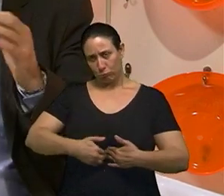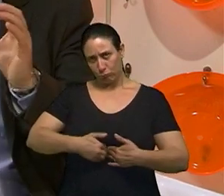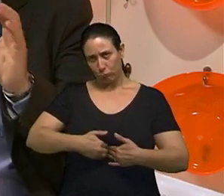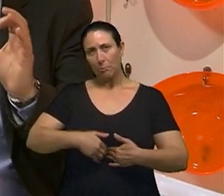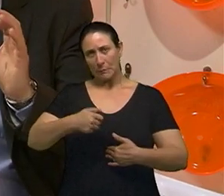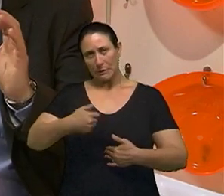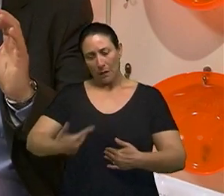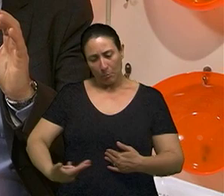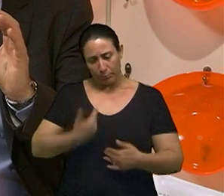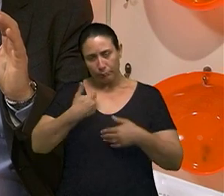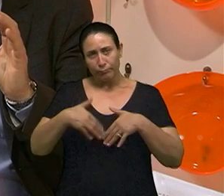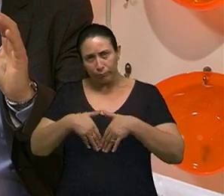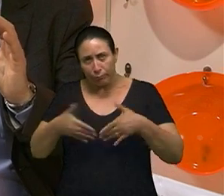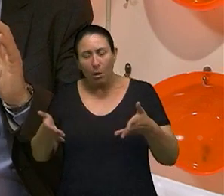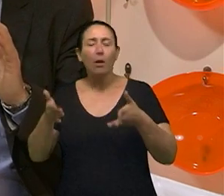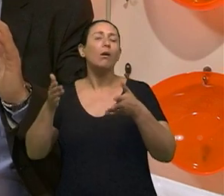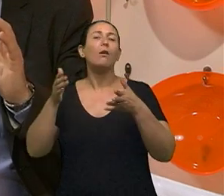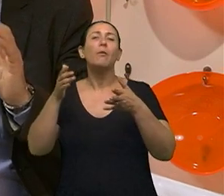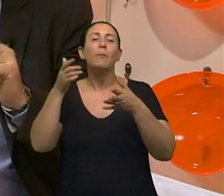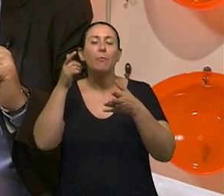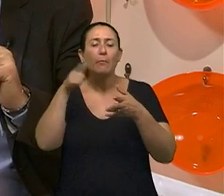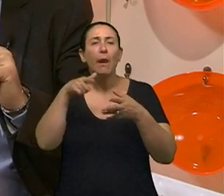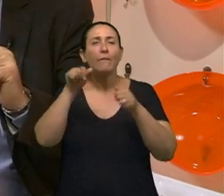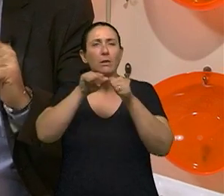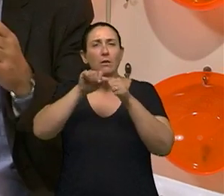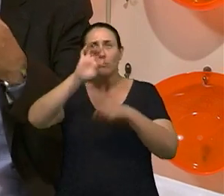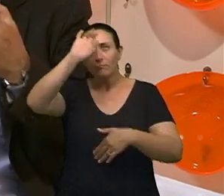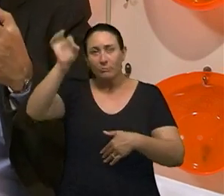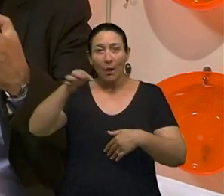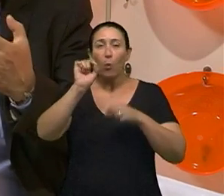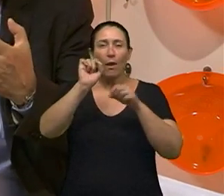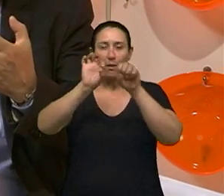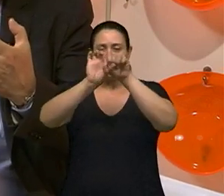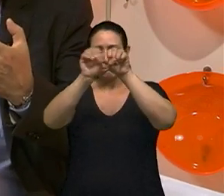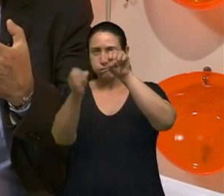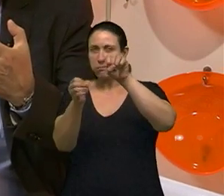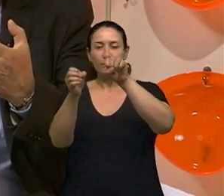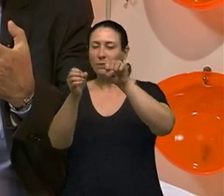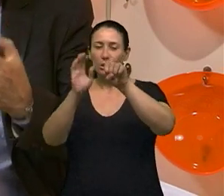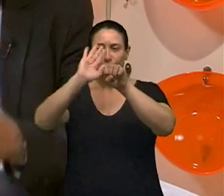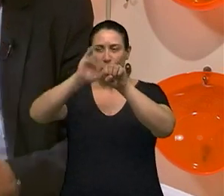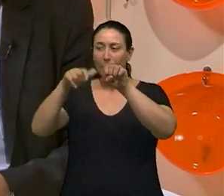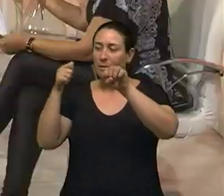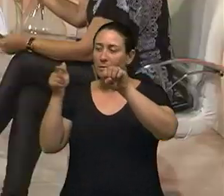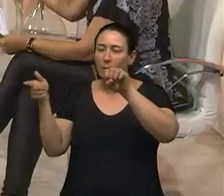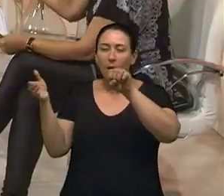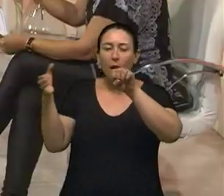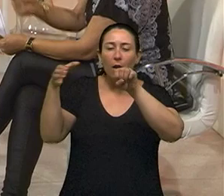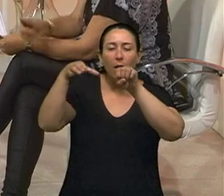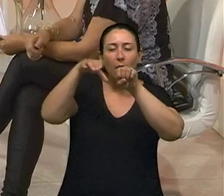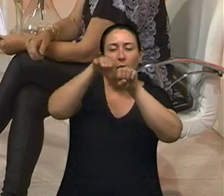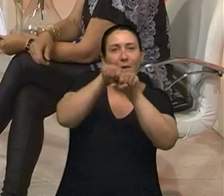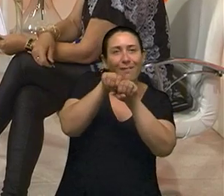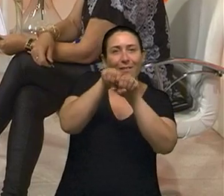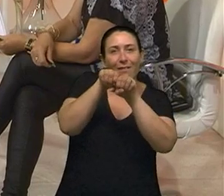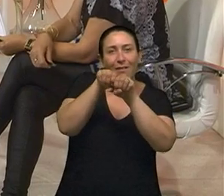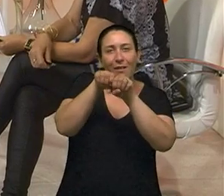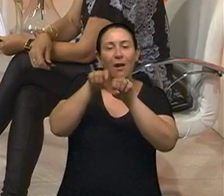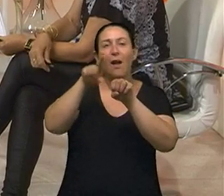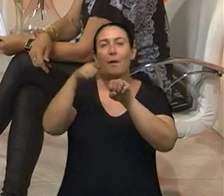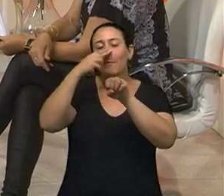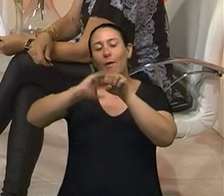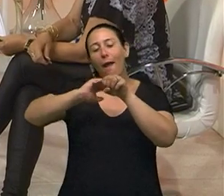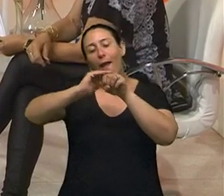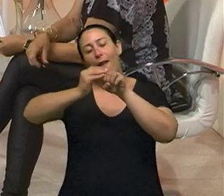substituir essa parte doente fraca da horta por um tubo suturando um tubo de tecido uma cirurgia invasiva como se chama é é uma